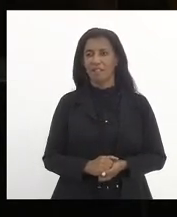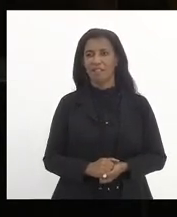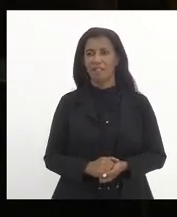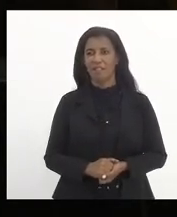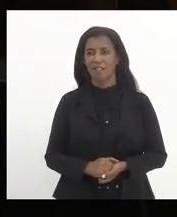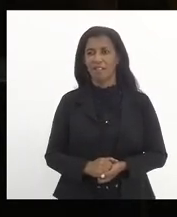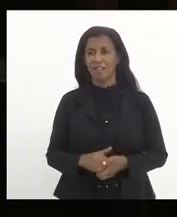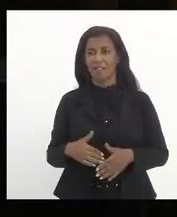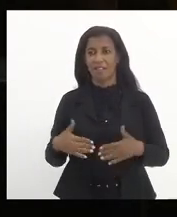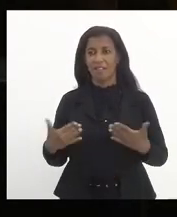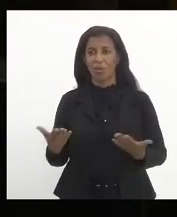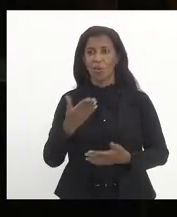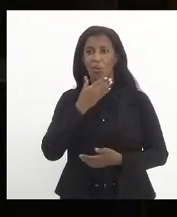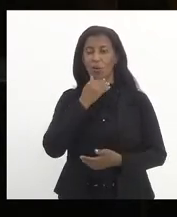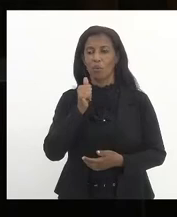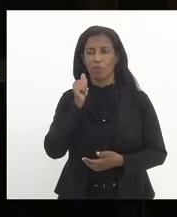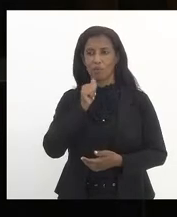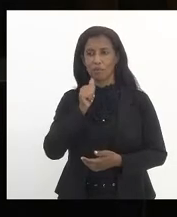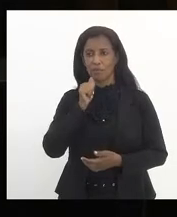Senhoras e senhores